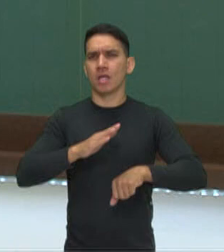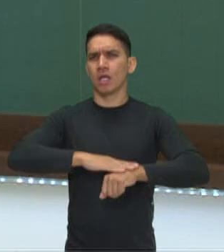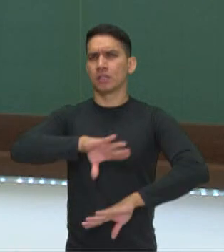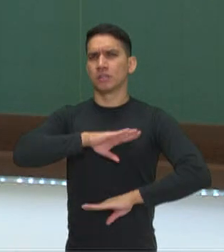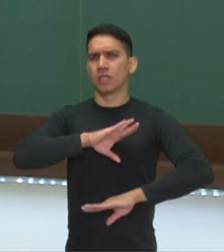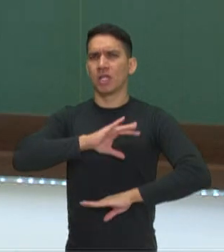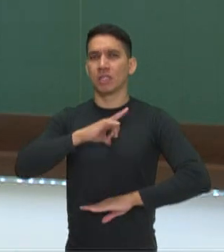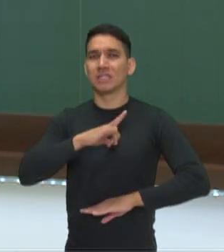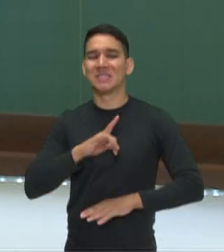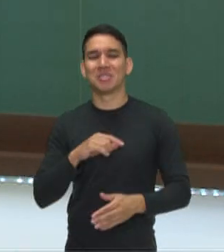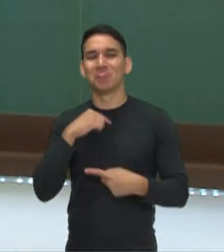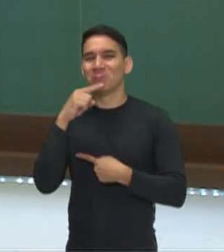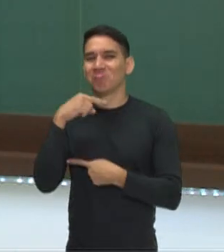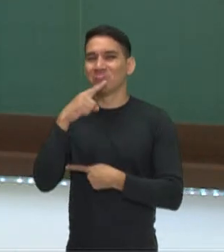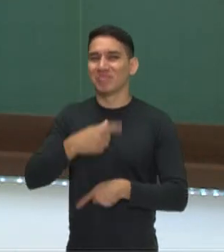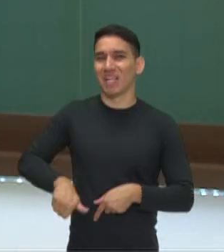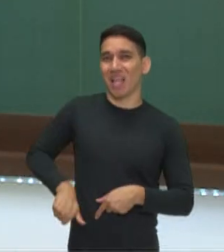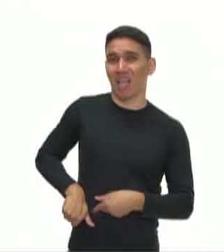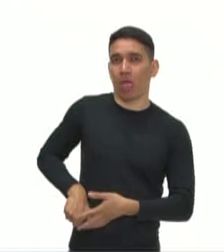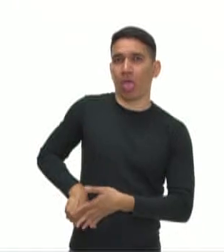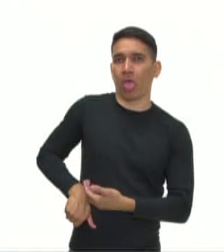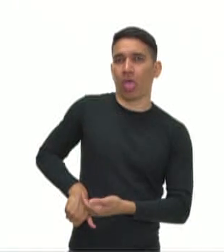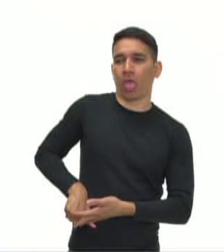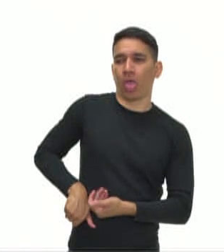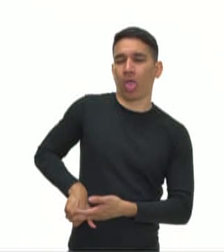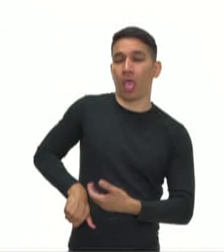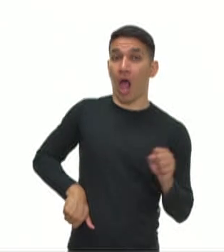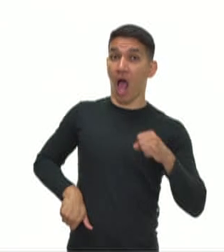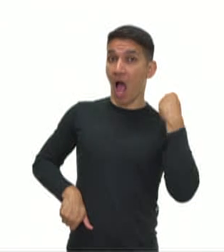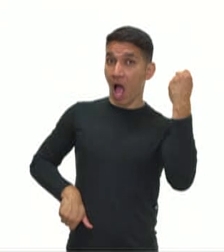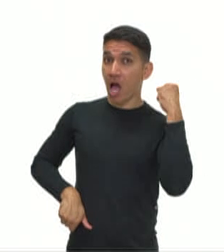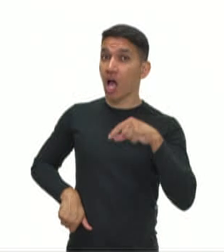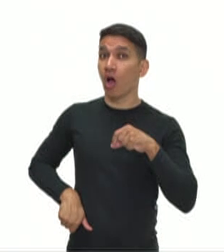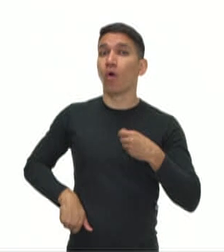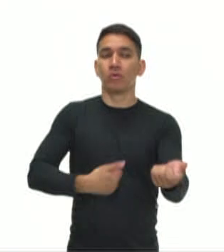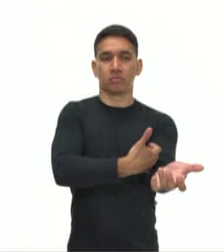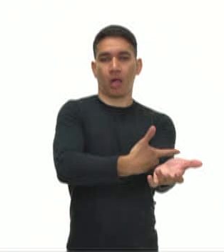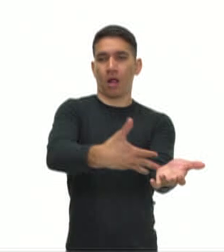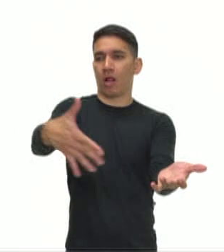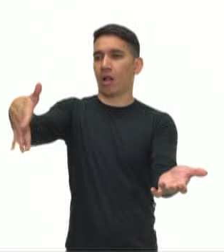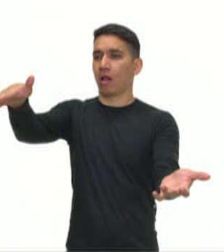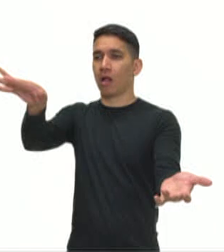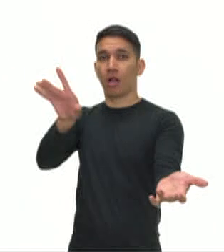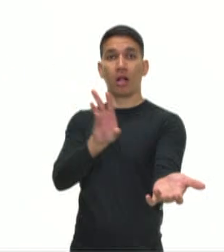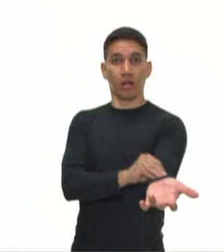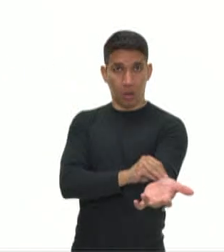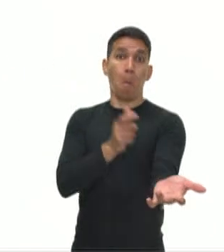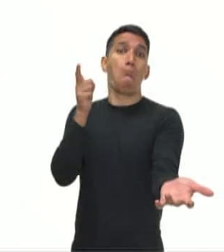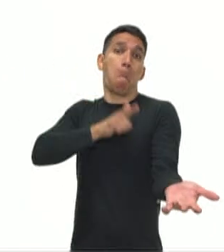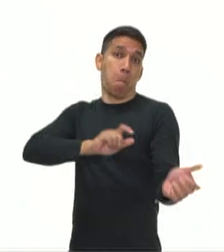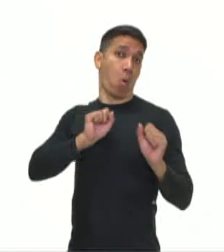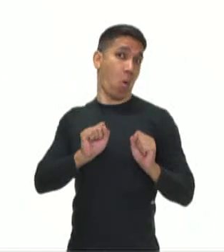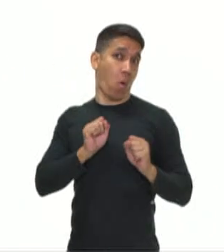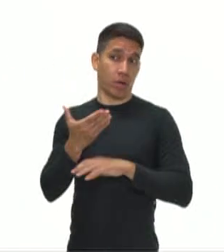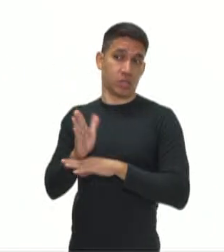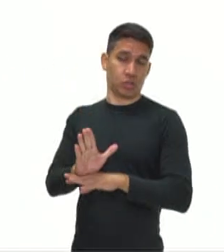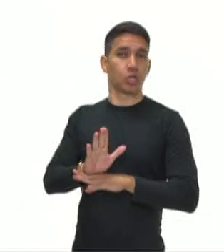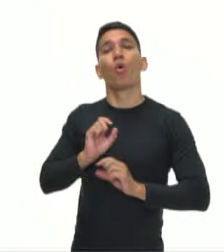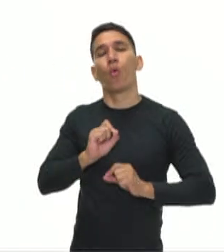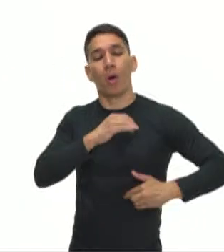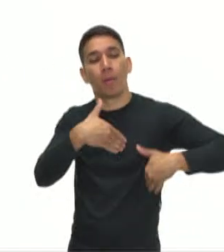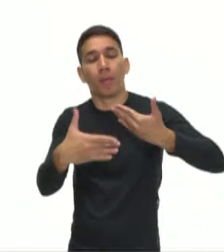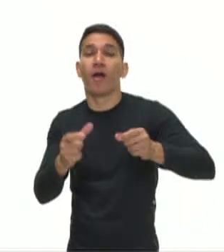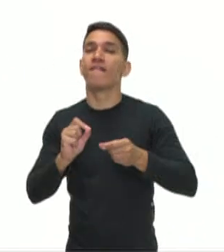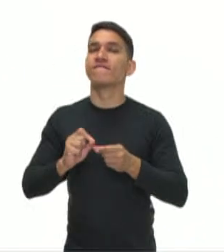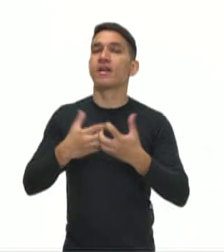de insuficiência renal grave, a hemodiálise pode ser uma alternativa. O procedimento